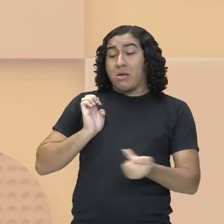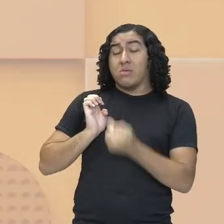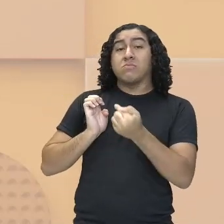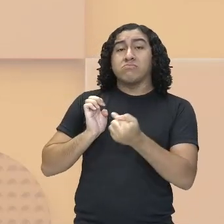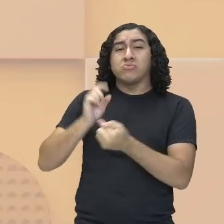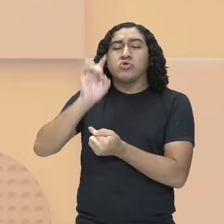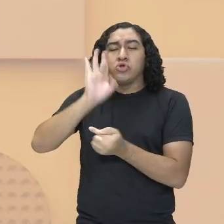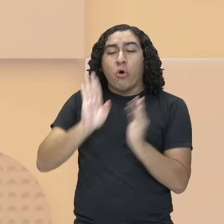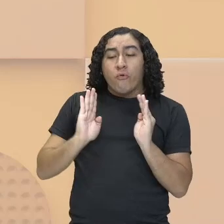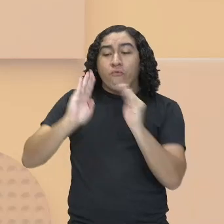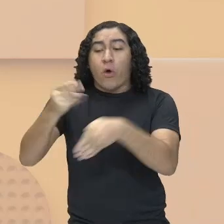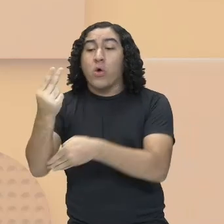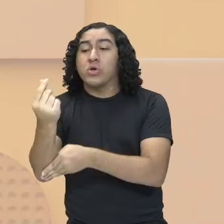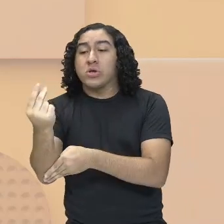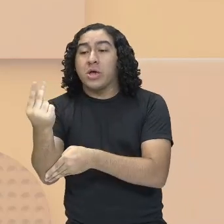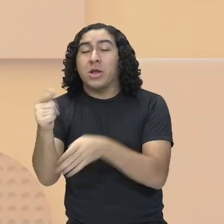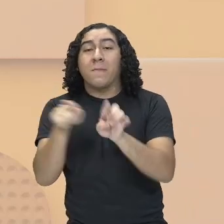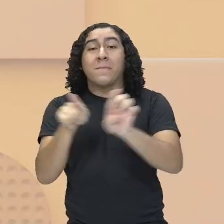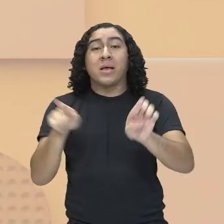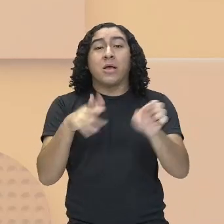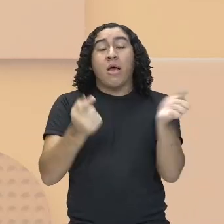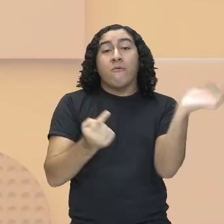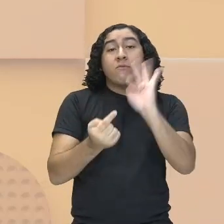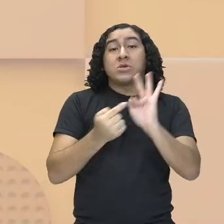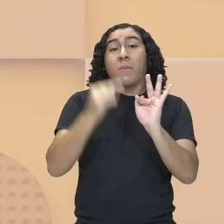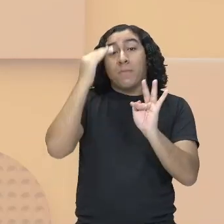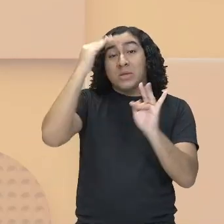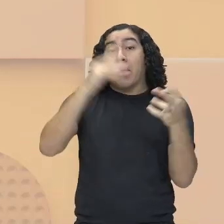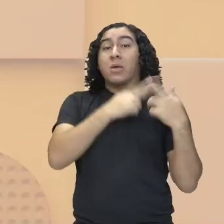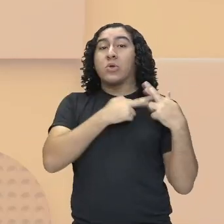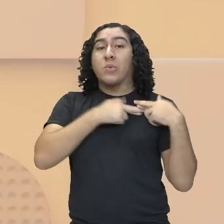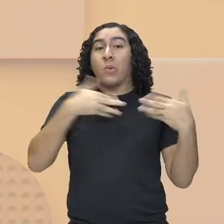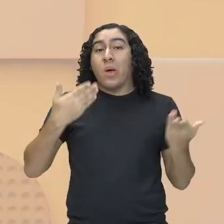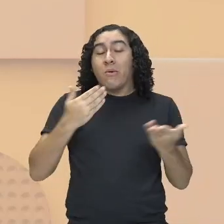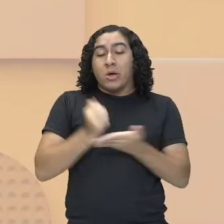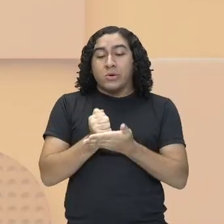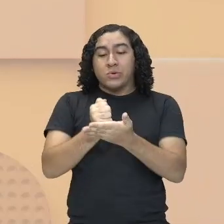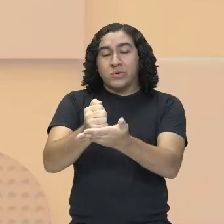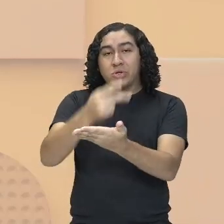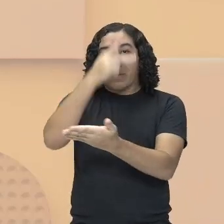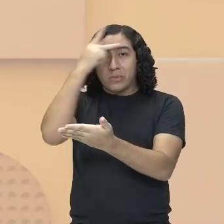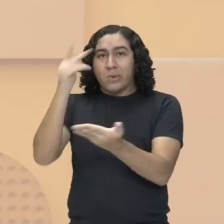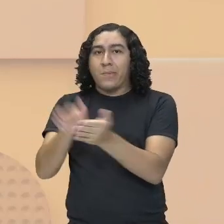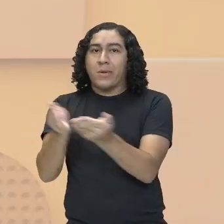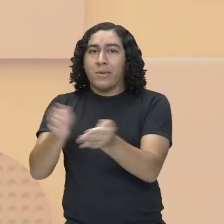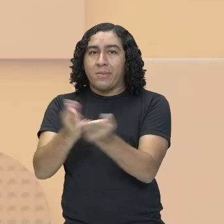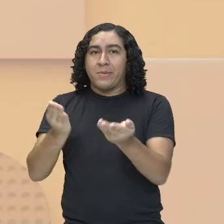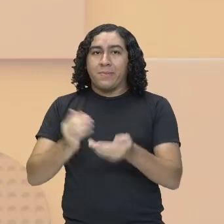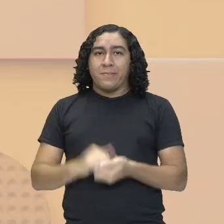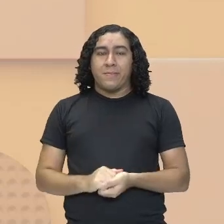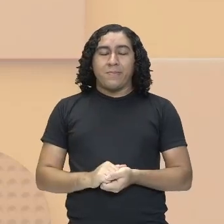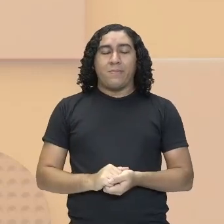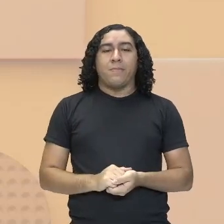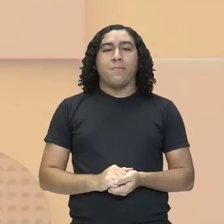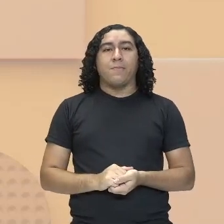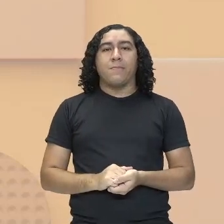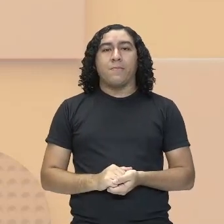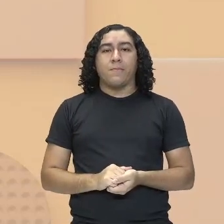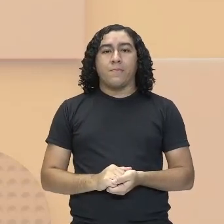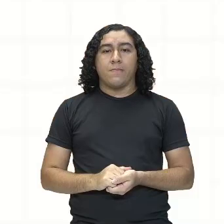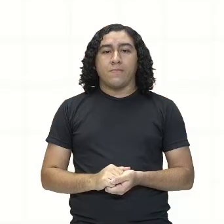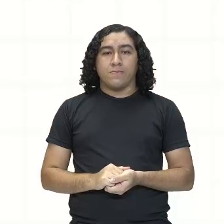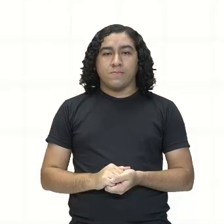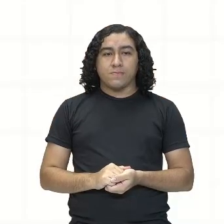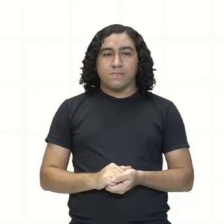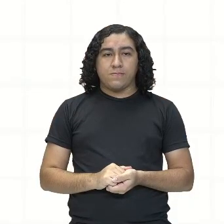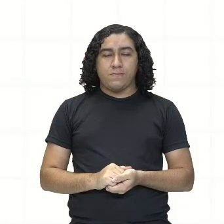esquecendo da função principal da igreja, que é ajudar os necessitados. Certo? Vamos verificar agora a reforma